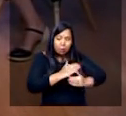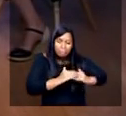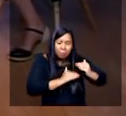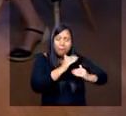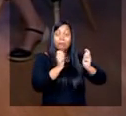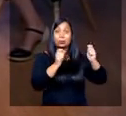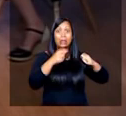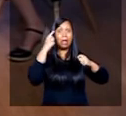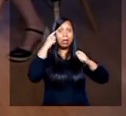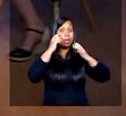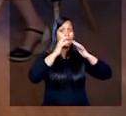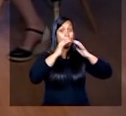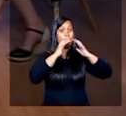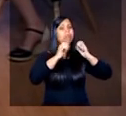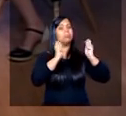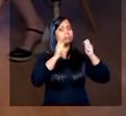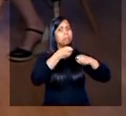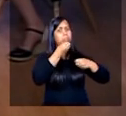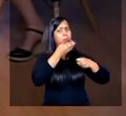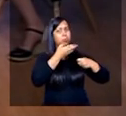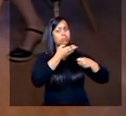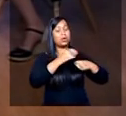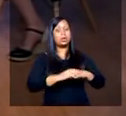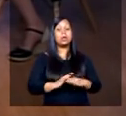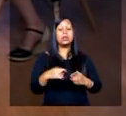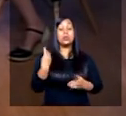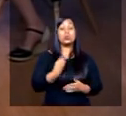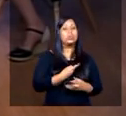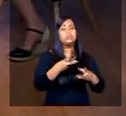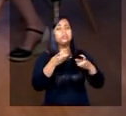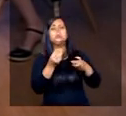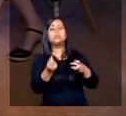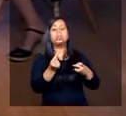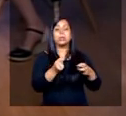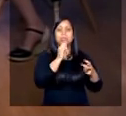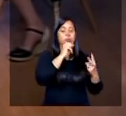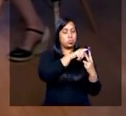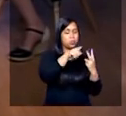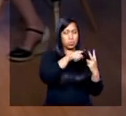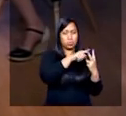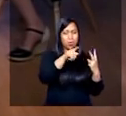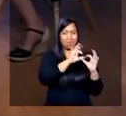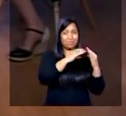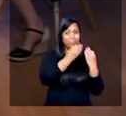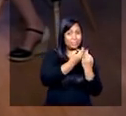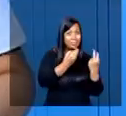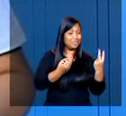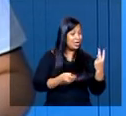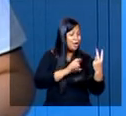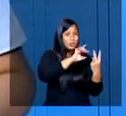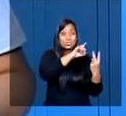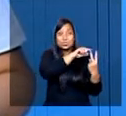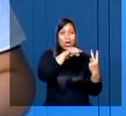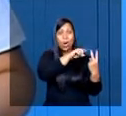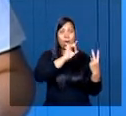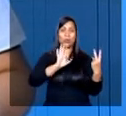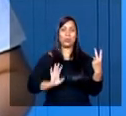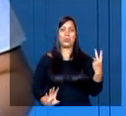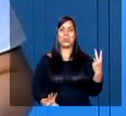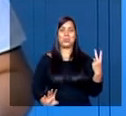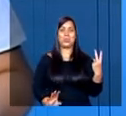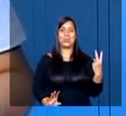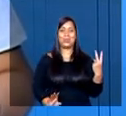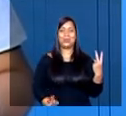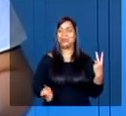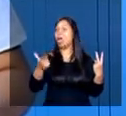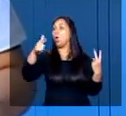desenvolvimento neuropsicomotor adequado. Como a gente tem visto que os casais, né, as famílias andam muito sozinhas,